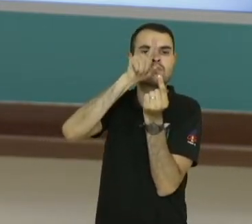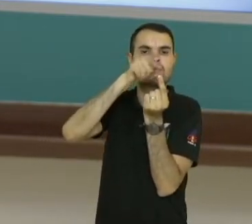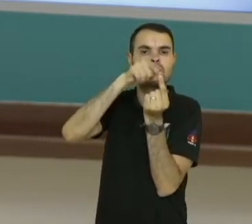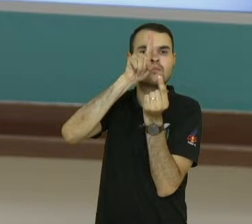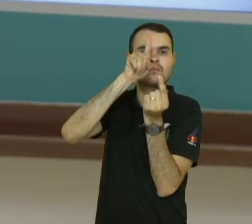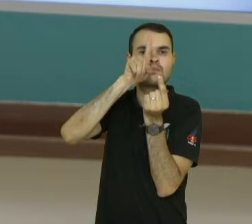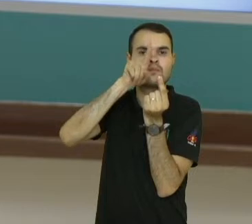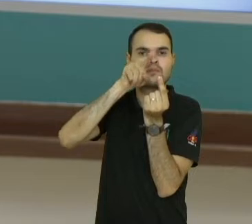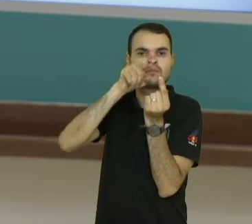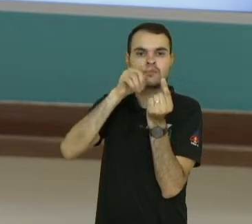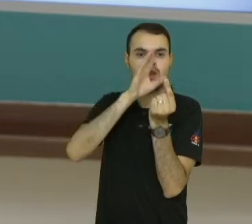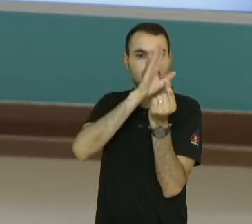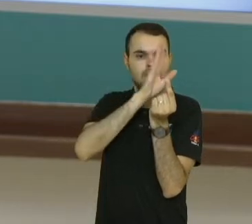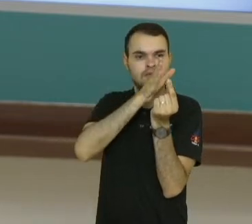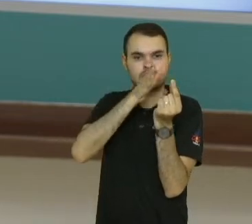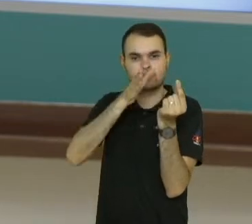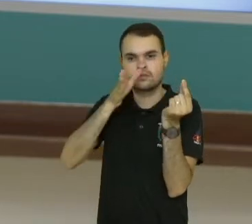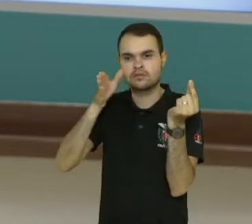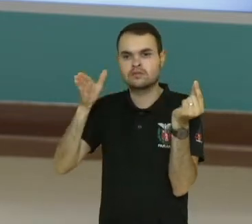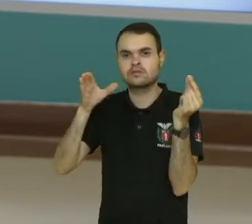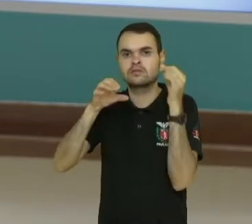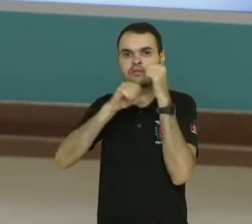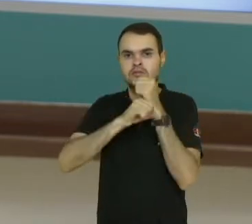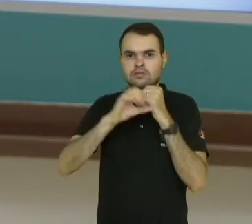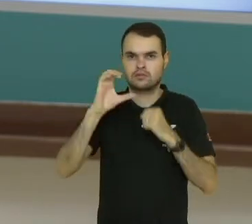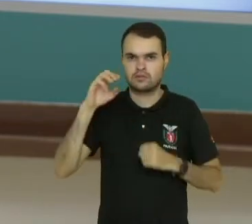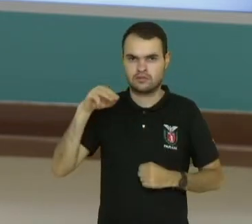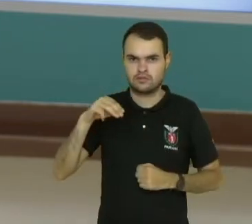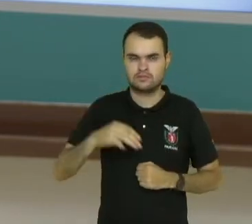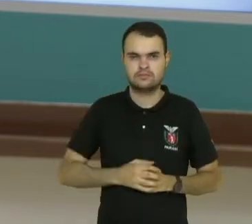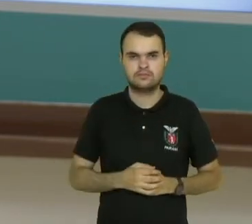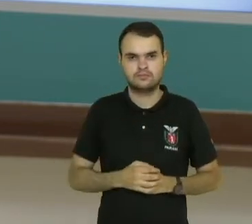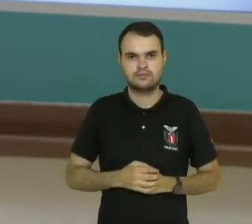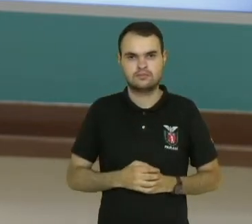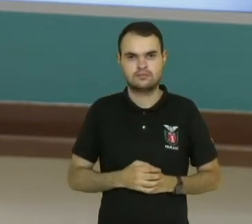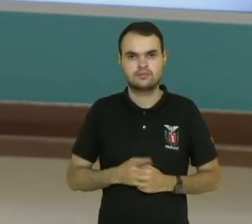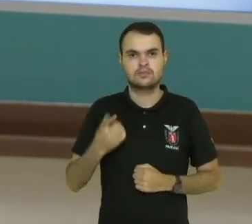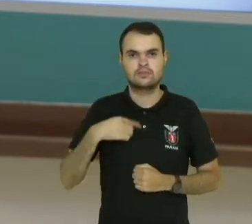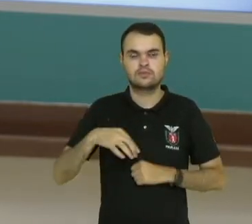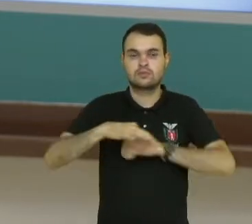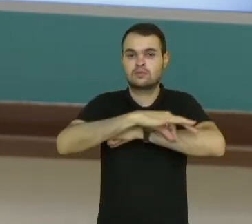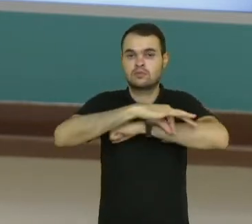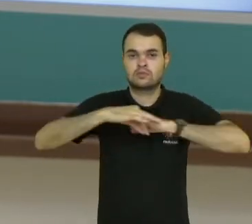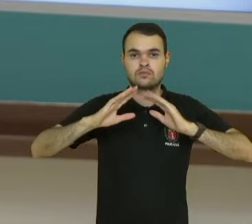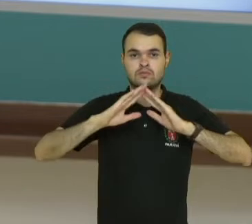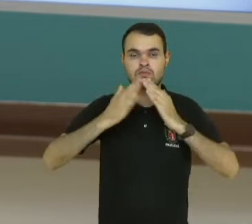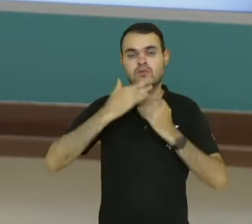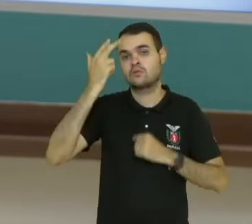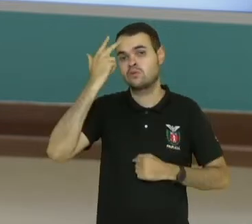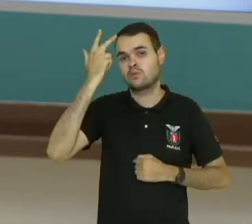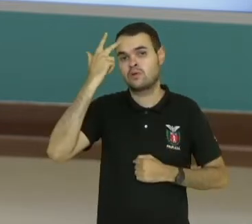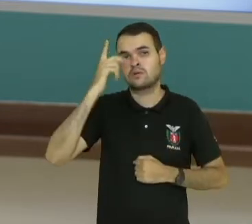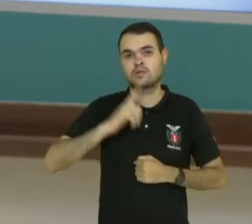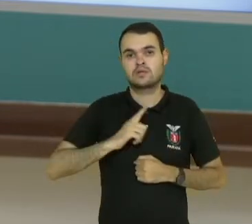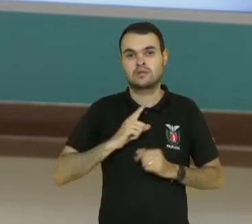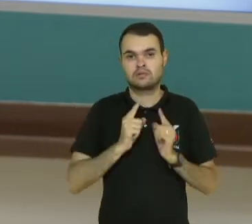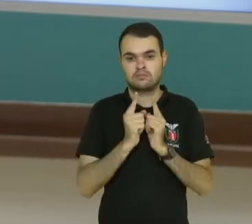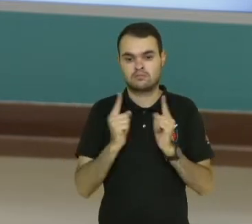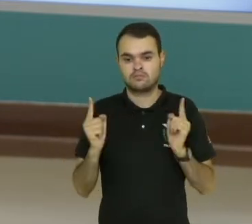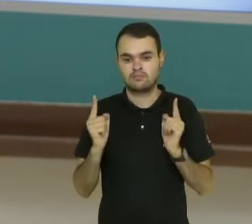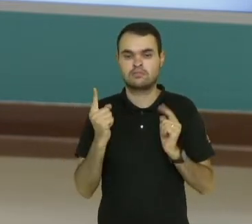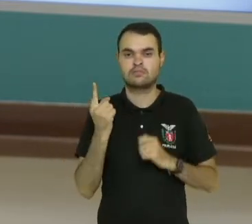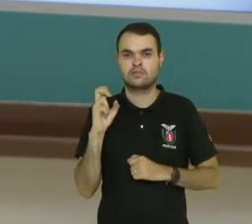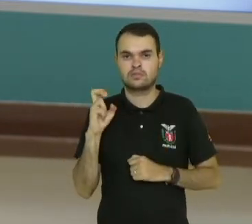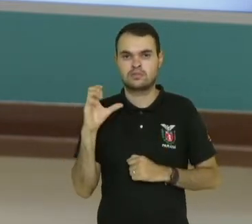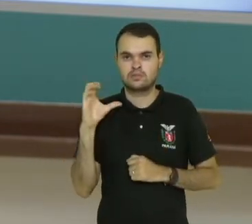milímetro. Cada 10 risquinhos fazem, né, 1 centímetro. E as nossas réguas escolares normalmente têm 15 centímetros.